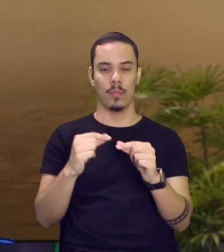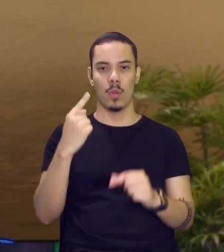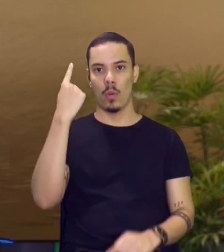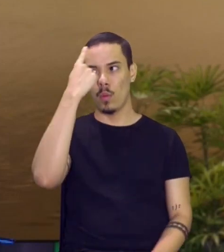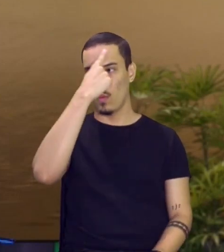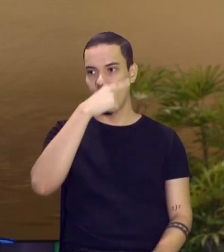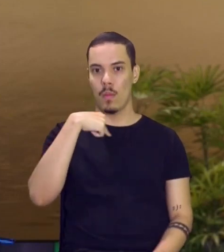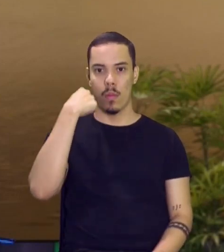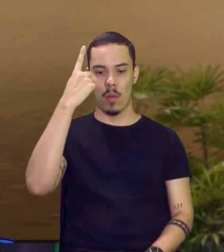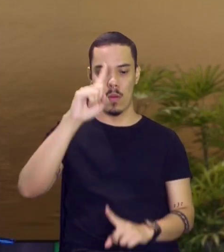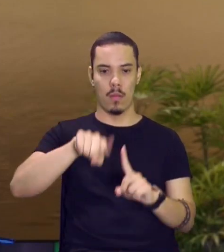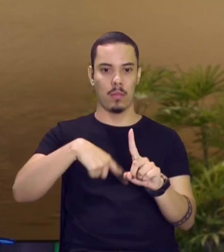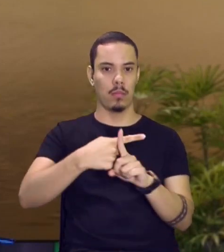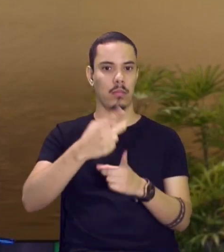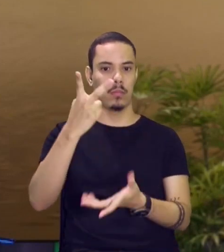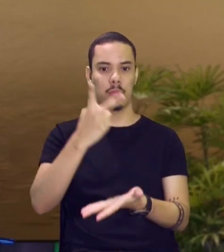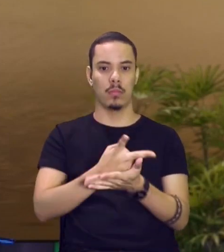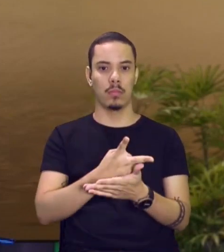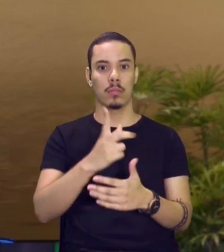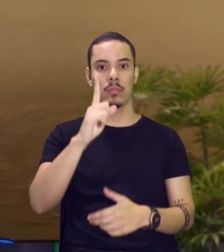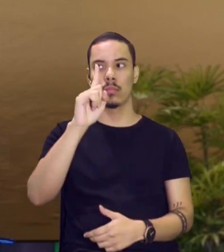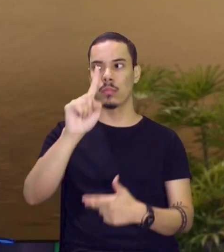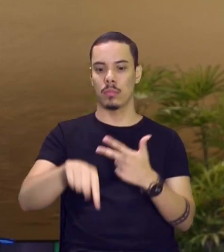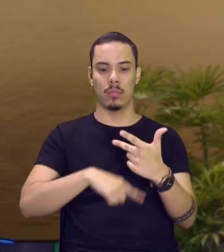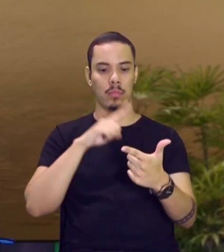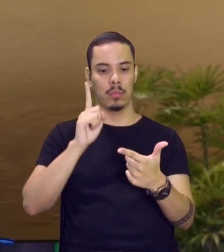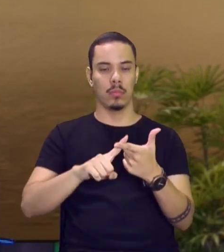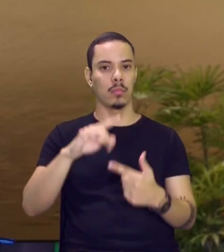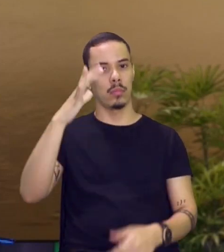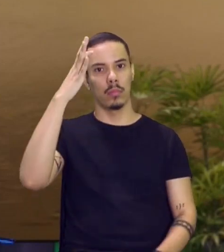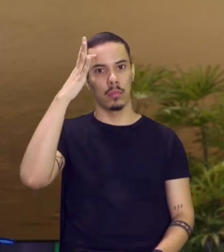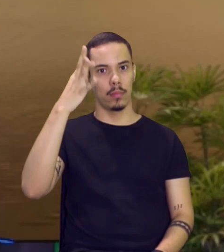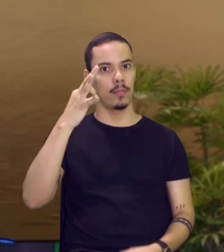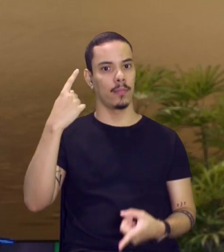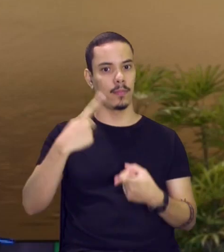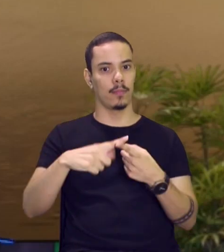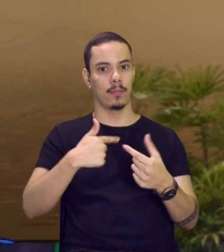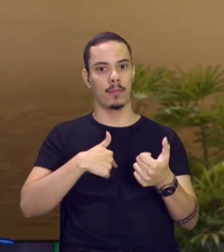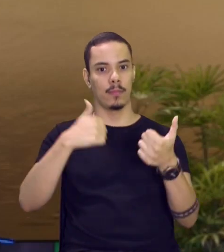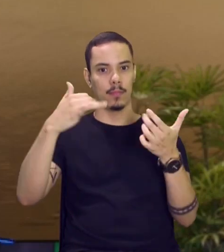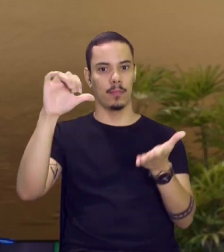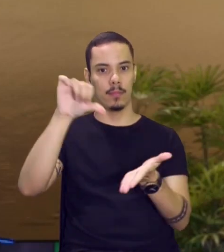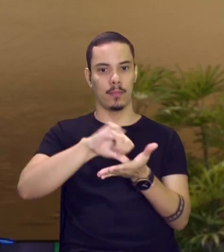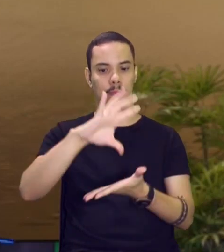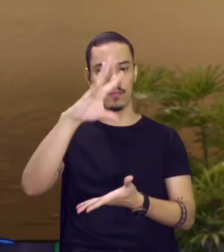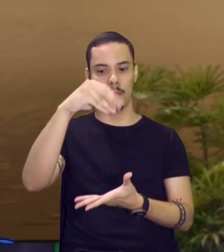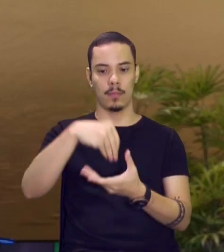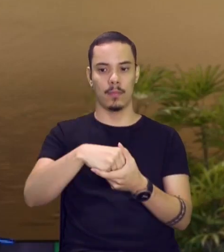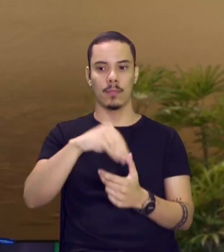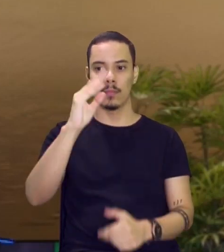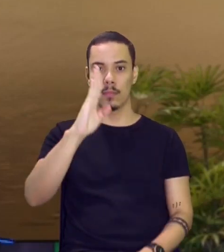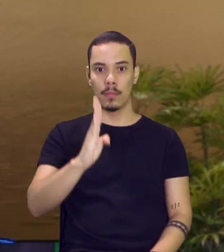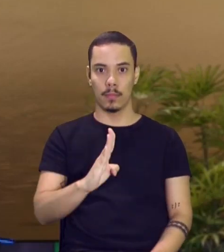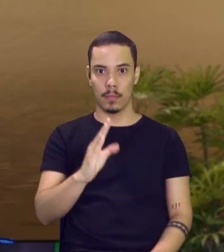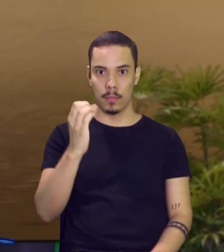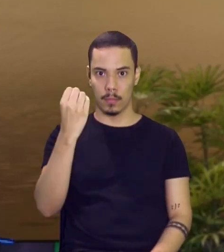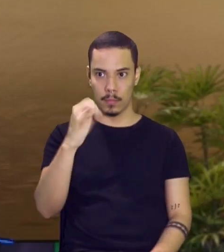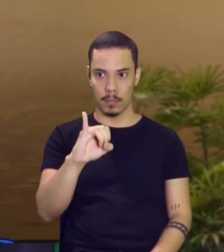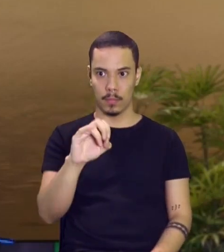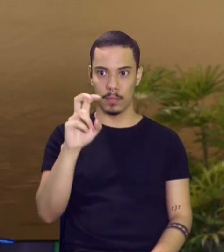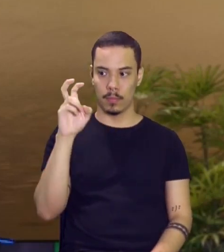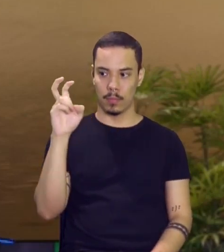adiantada. Segundo, entender quando eu falo de localização dentro do Brasil. Se eu falo de